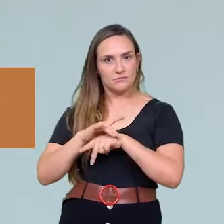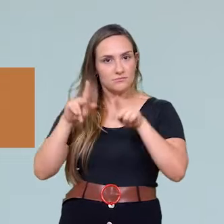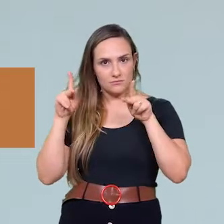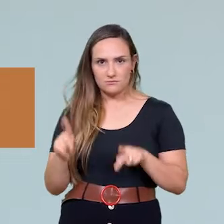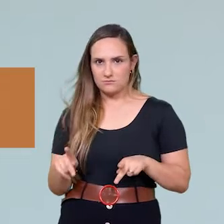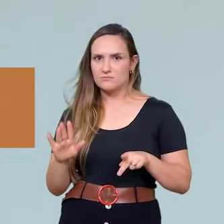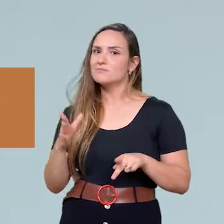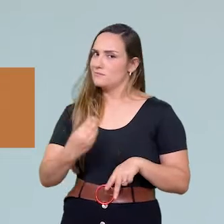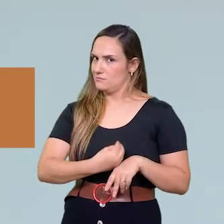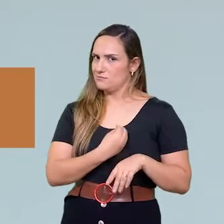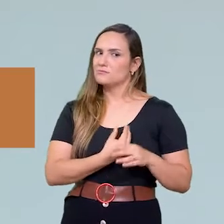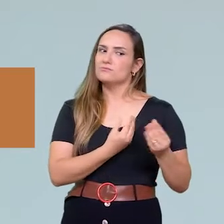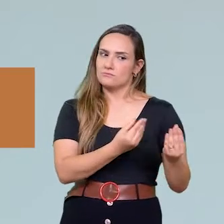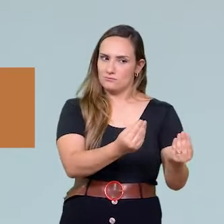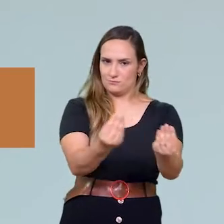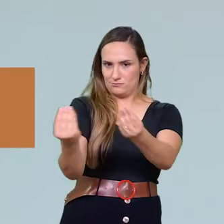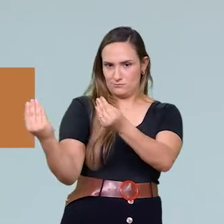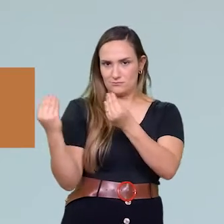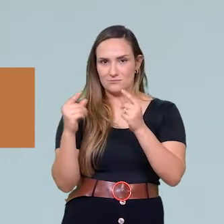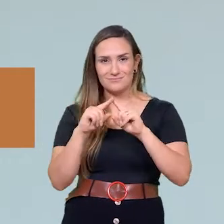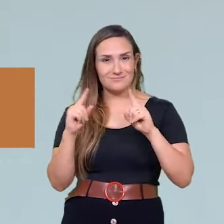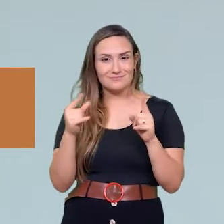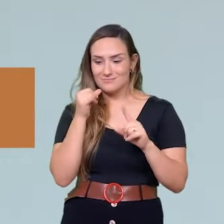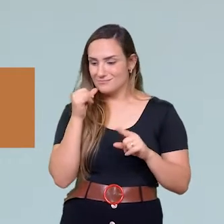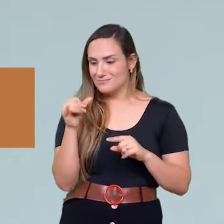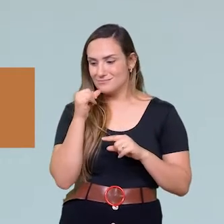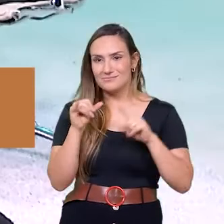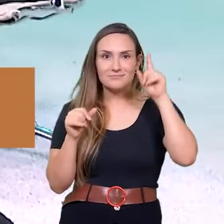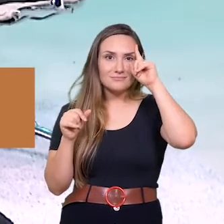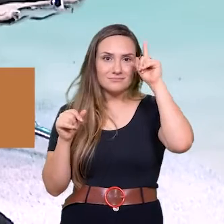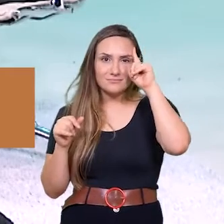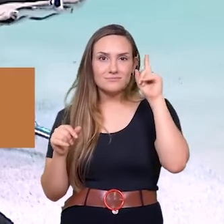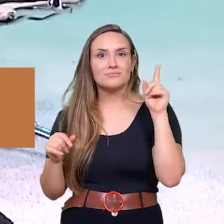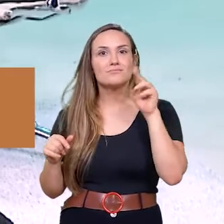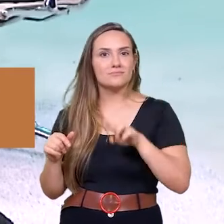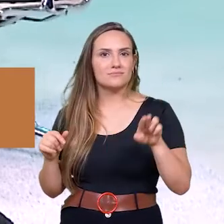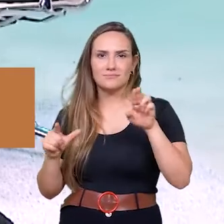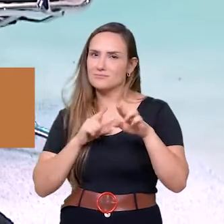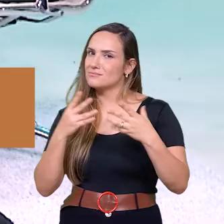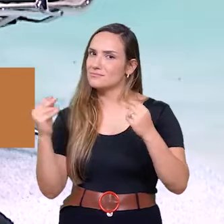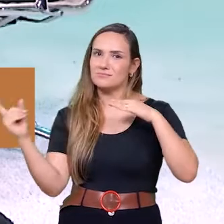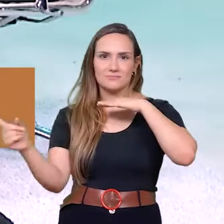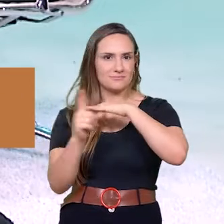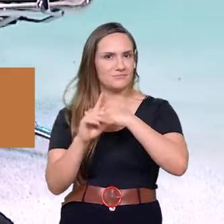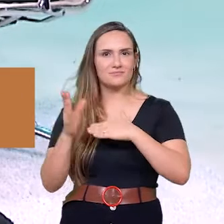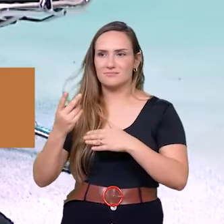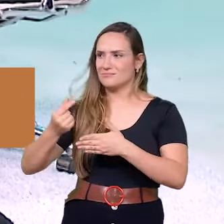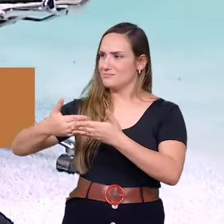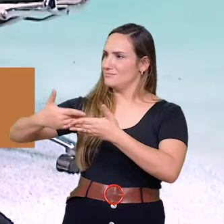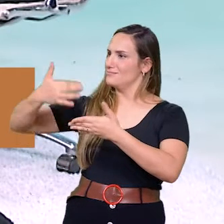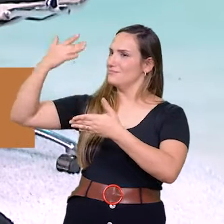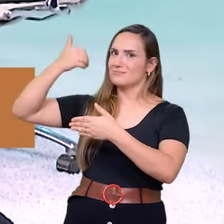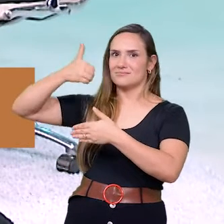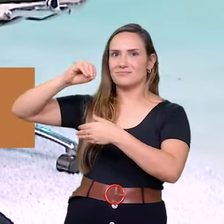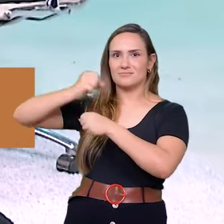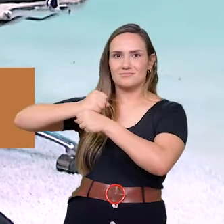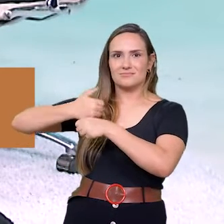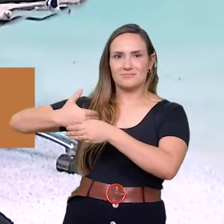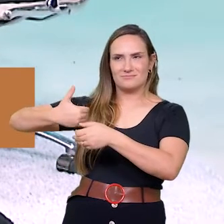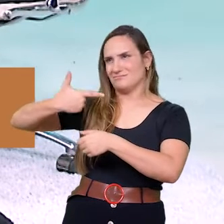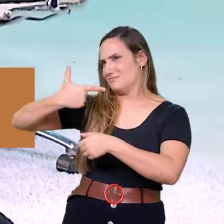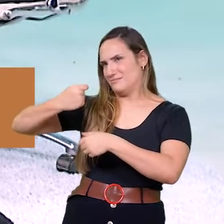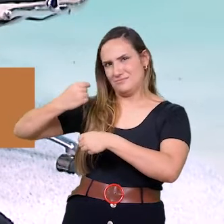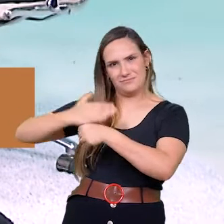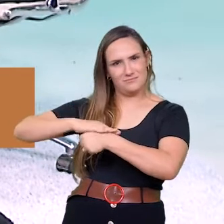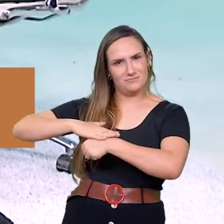Mas o de energia, que é uma coisa do nosso cotidiano, do atendimento de décadas, eu diria, né?